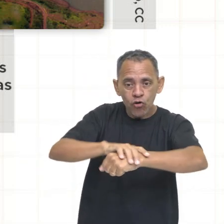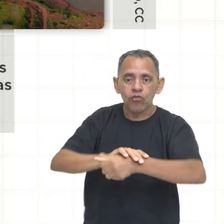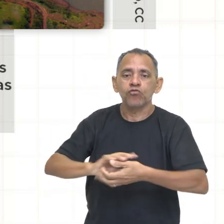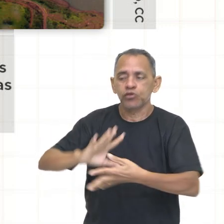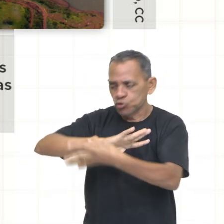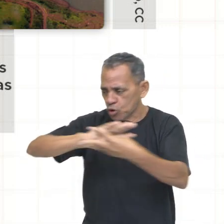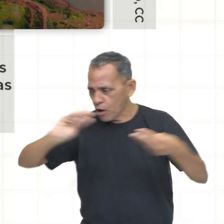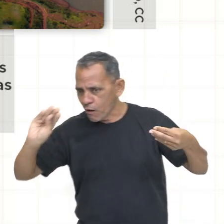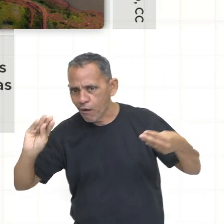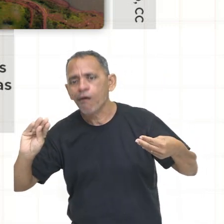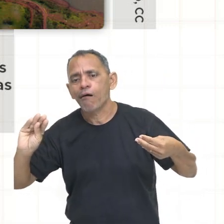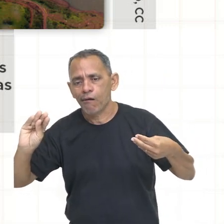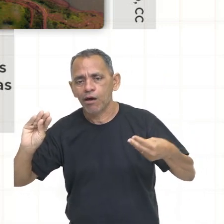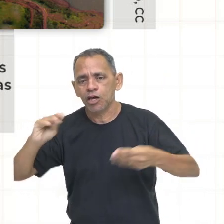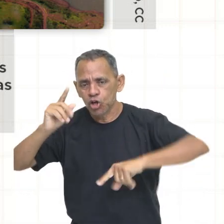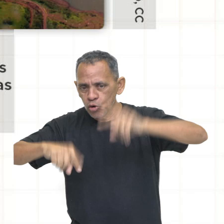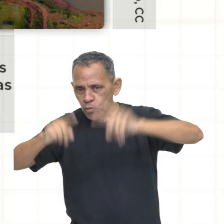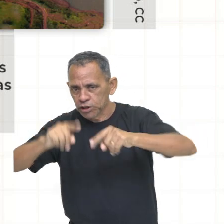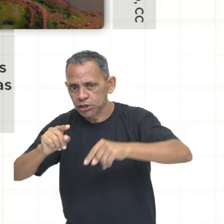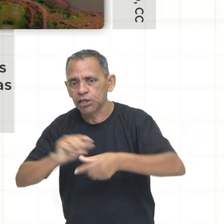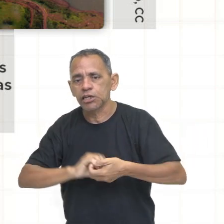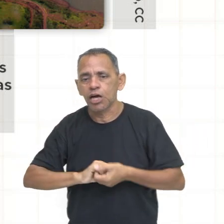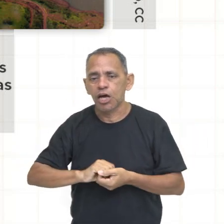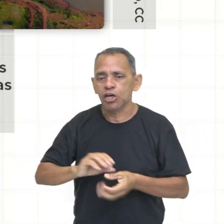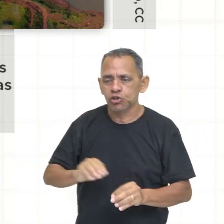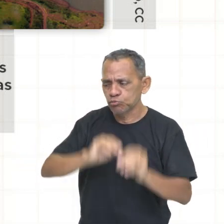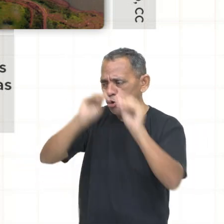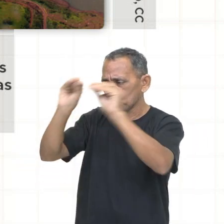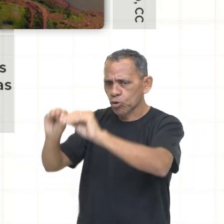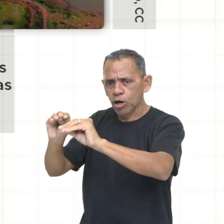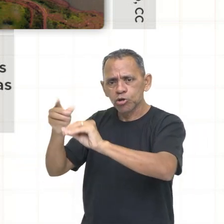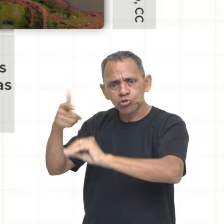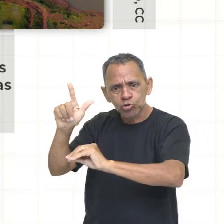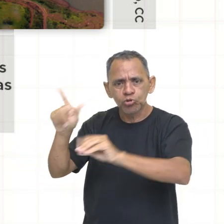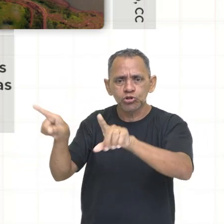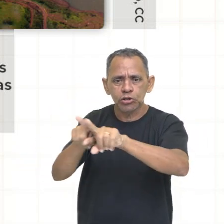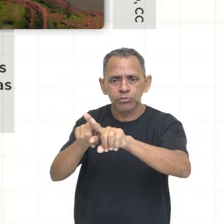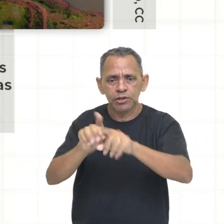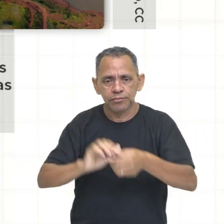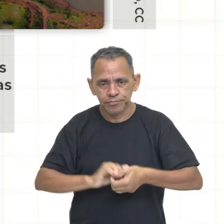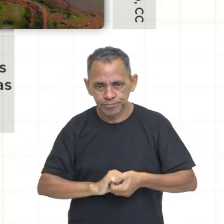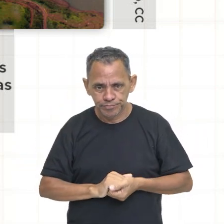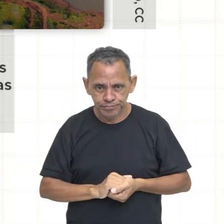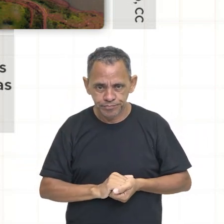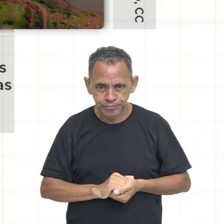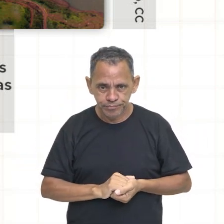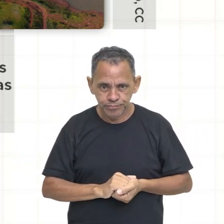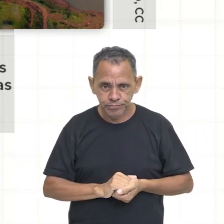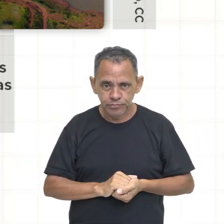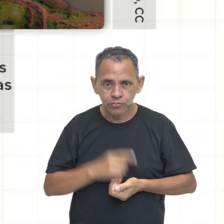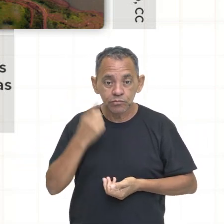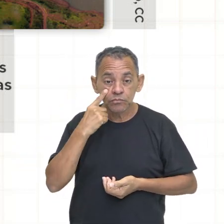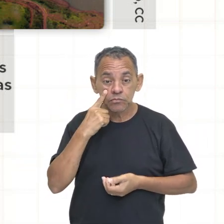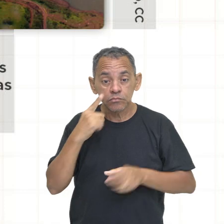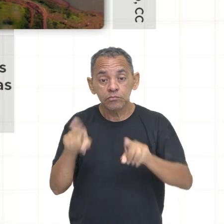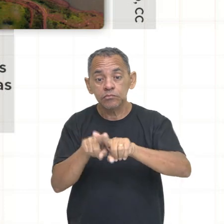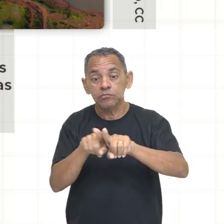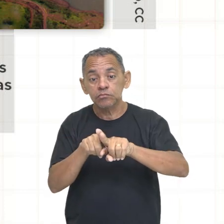do país para as áreas portuárias também, certo? Vamos observar dentro desse